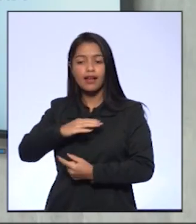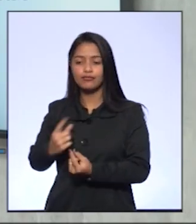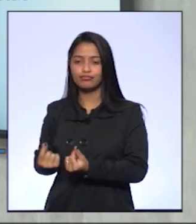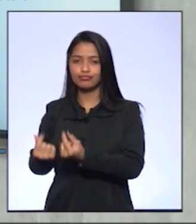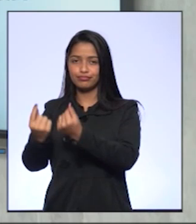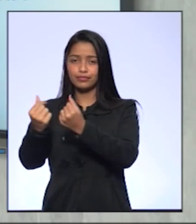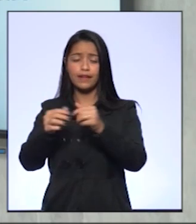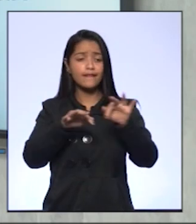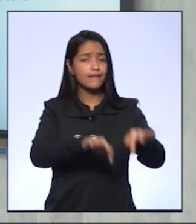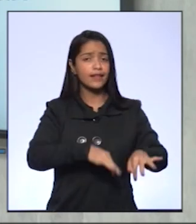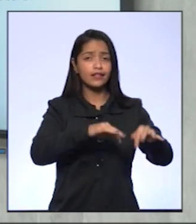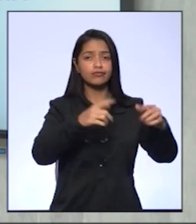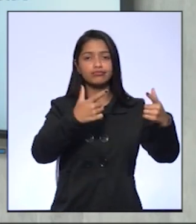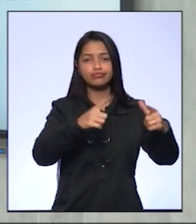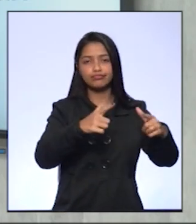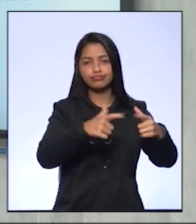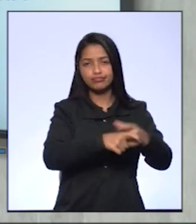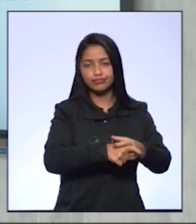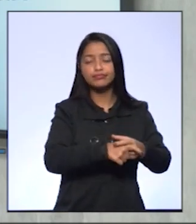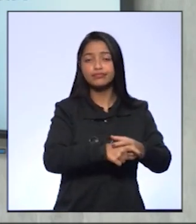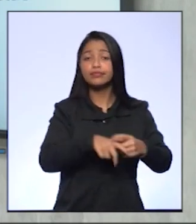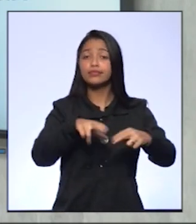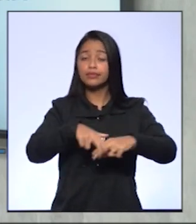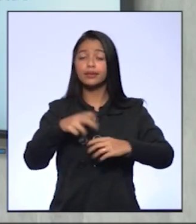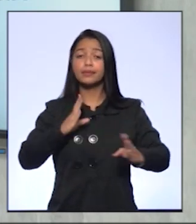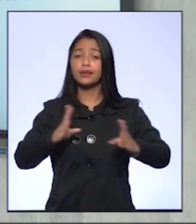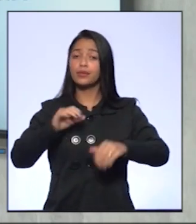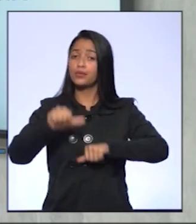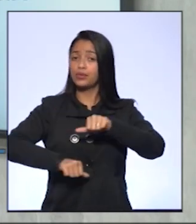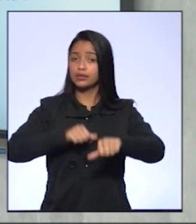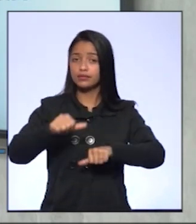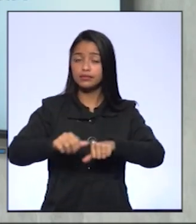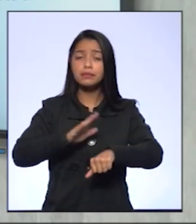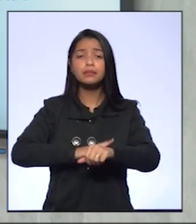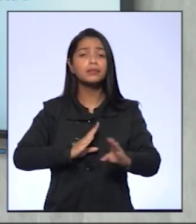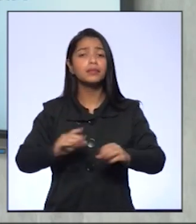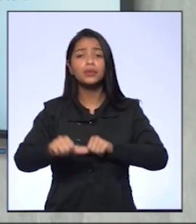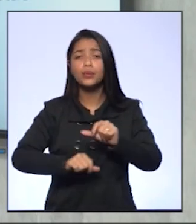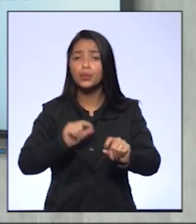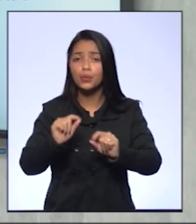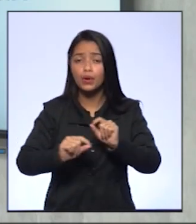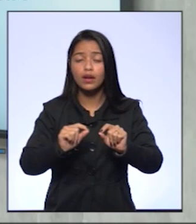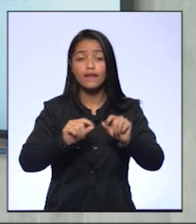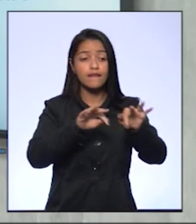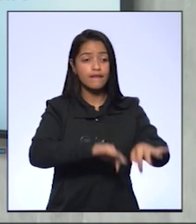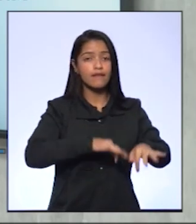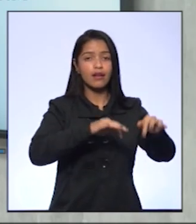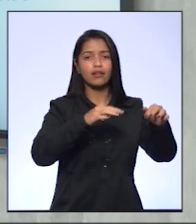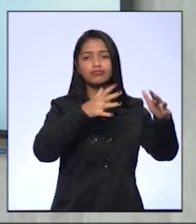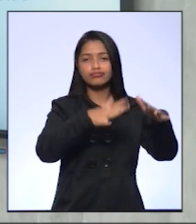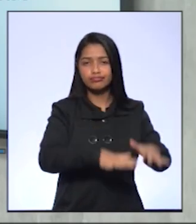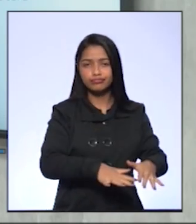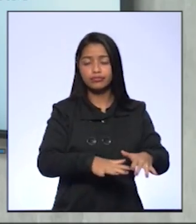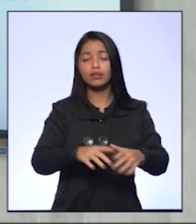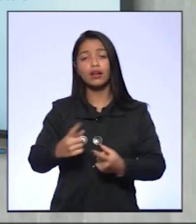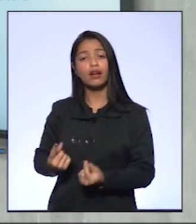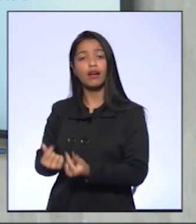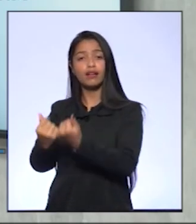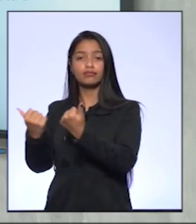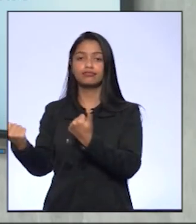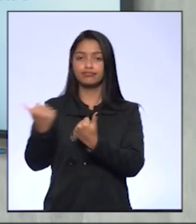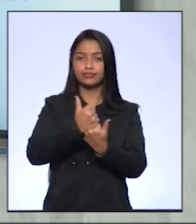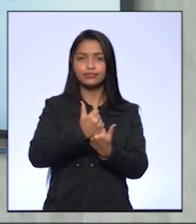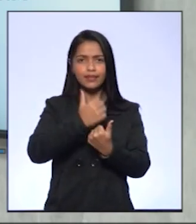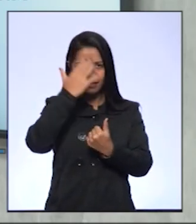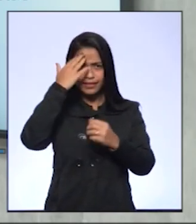Portanto, a Baixa Idade Média é um período de transição, é um período de mudança. É o período da crise do feudalismo e da ascensão do capitalismo. É a mesma coisa. Entendeu?